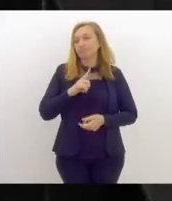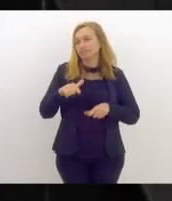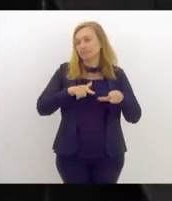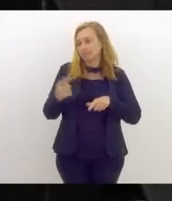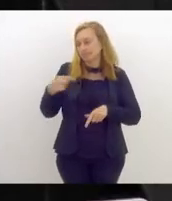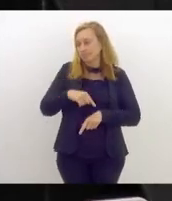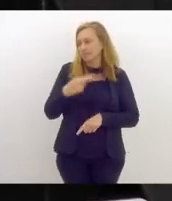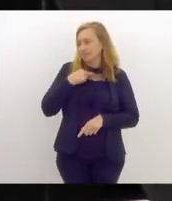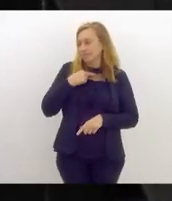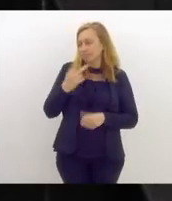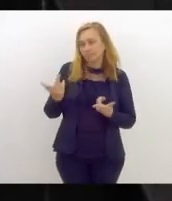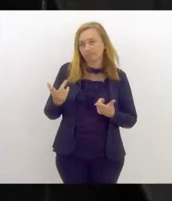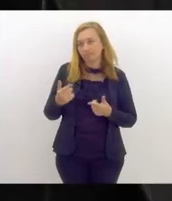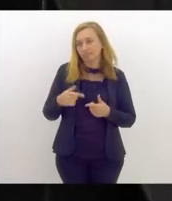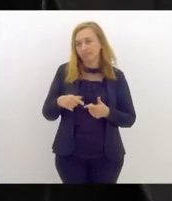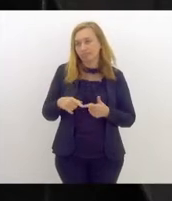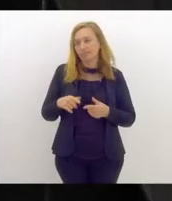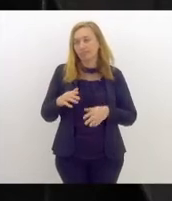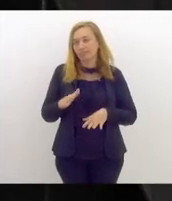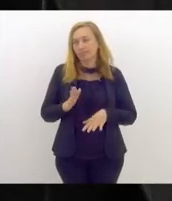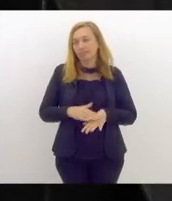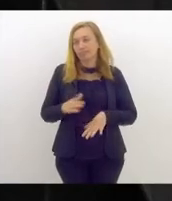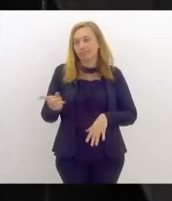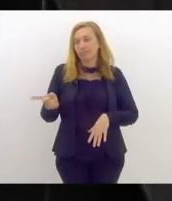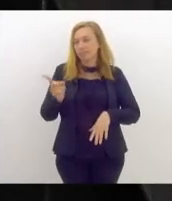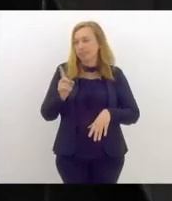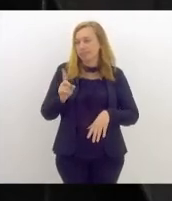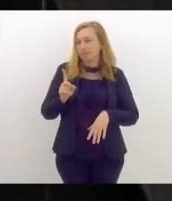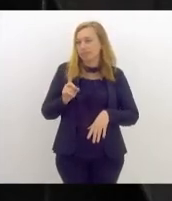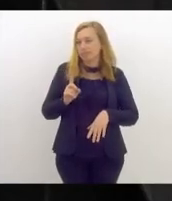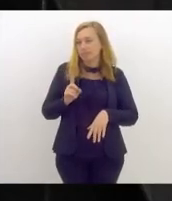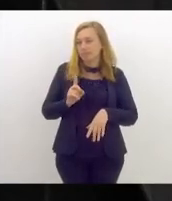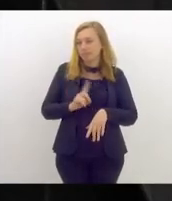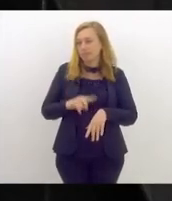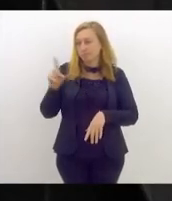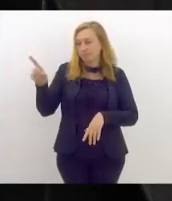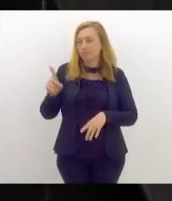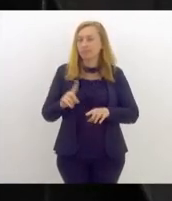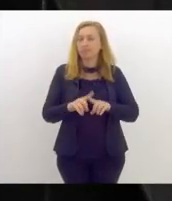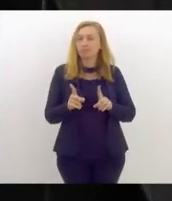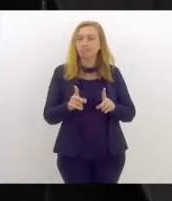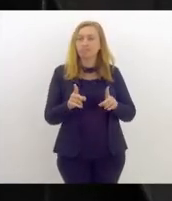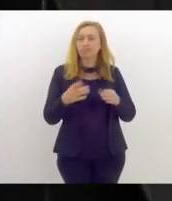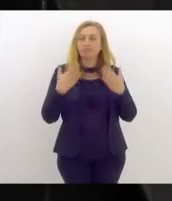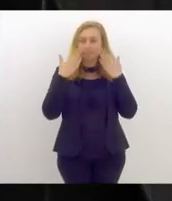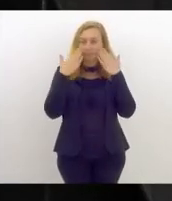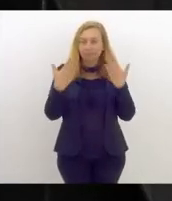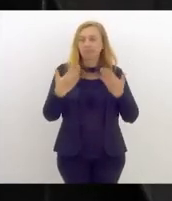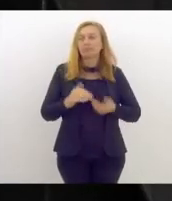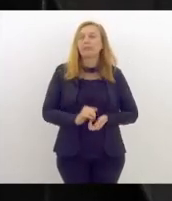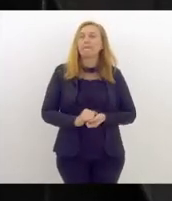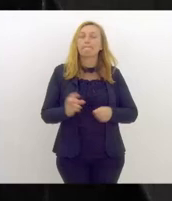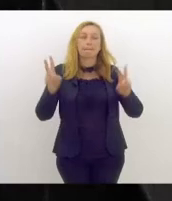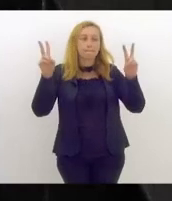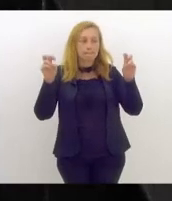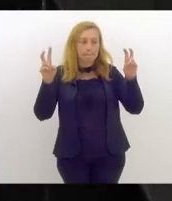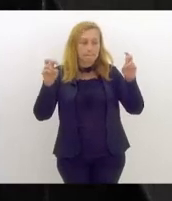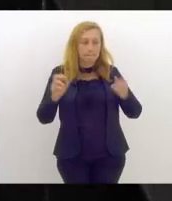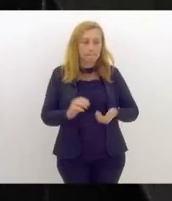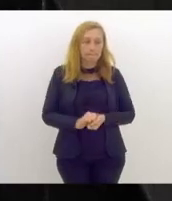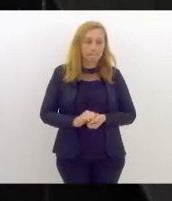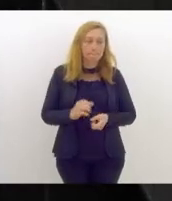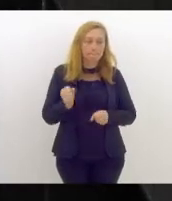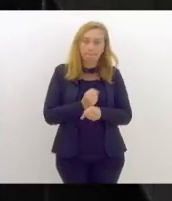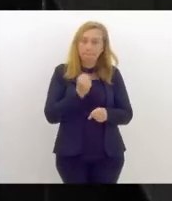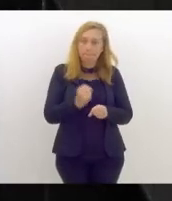mais de uma de uma etapa muito avançada não de entrega mas de apresentação da situação atual da